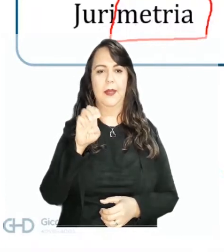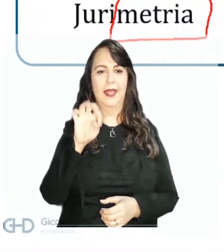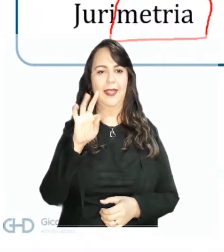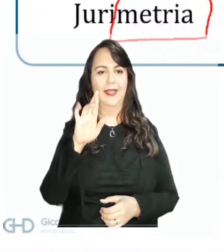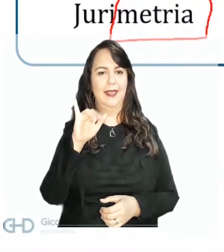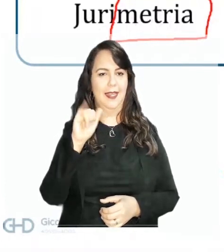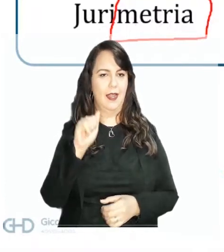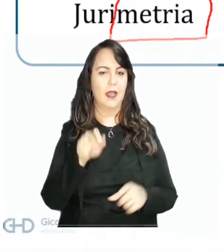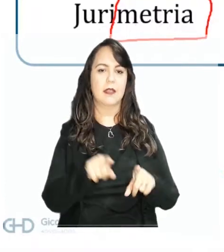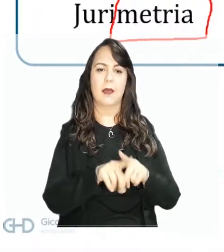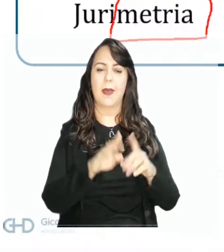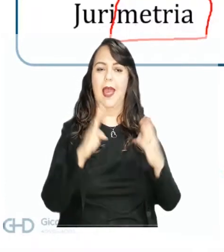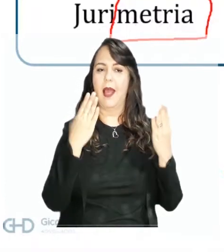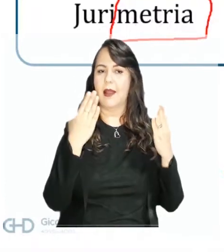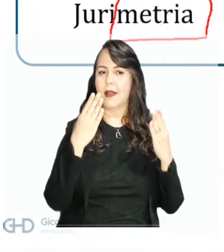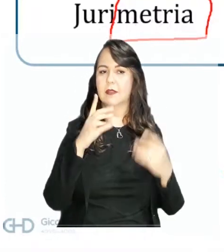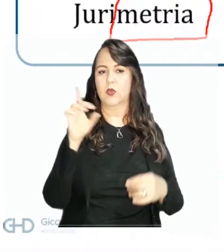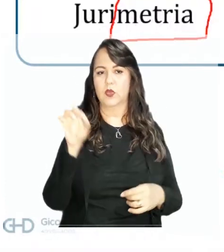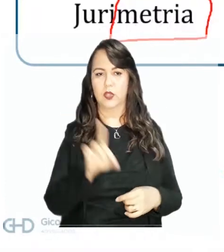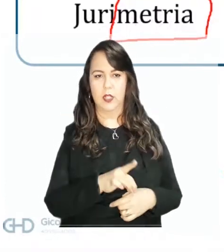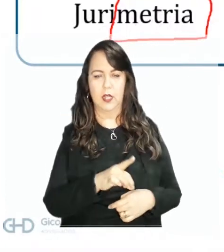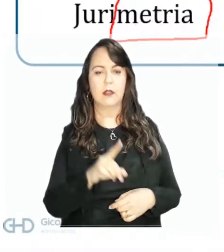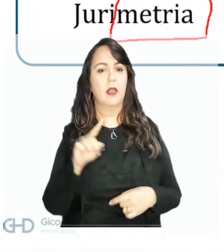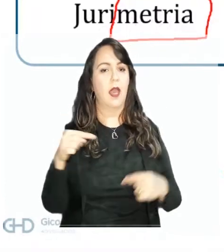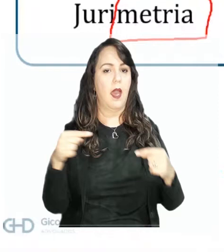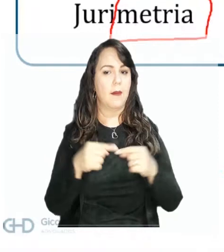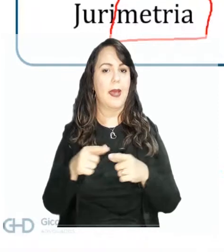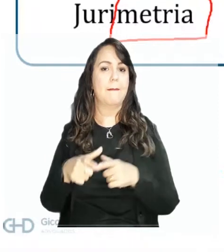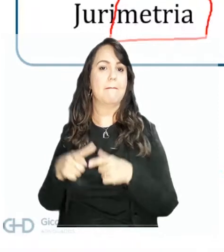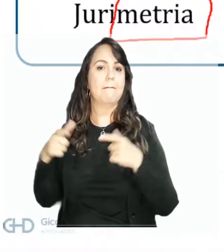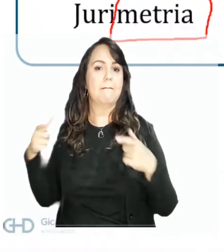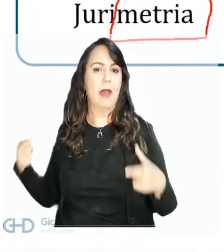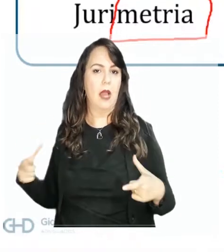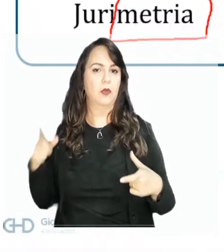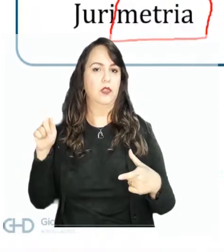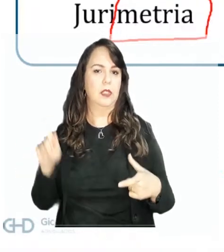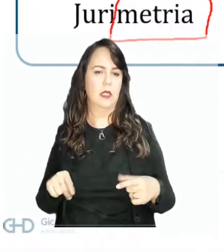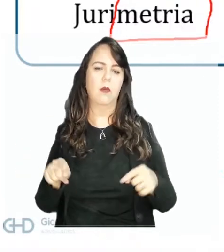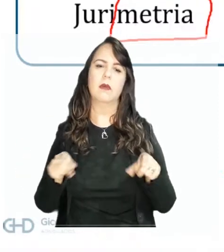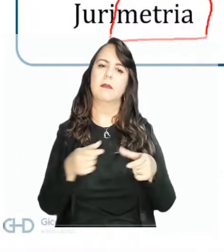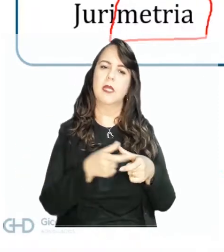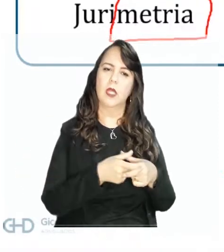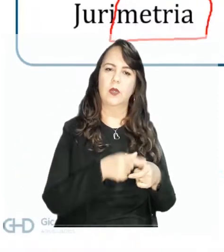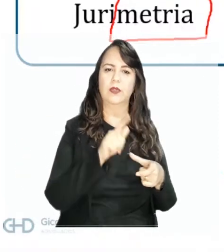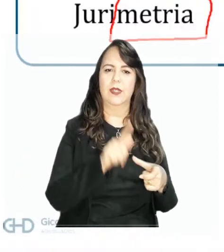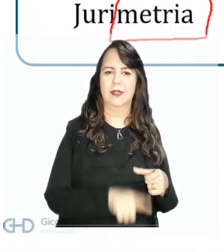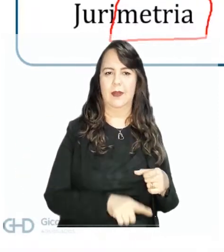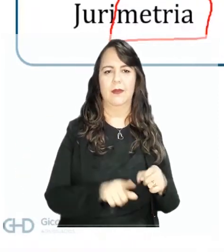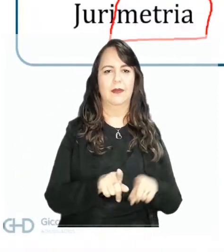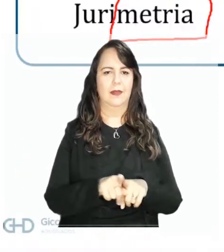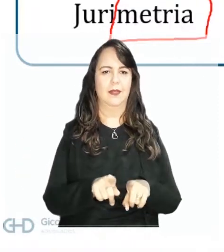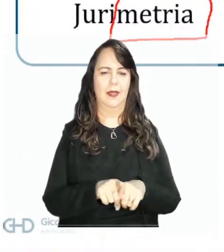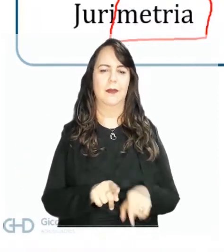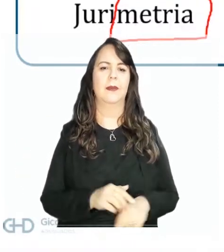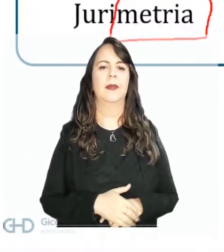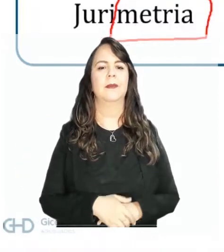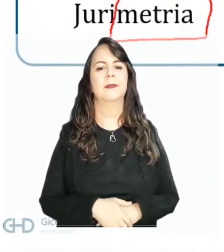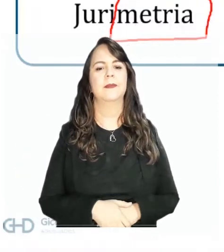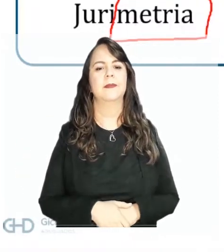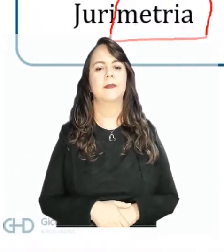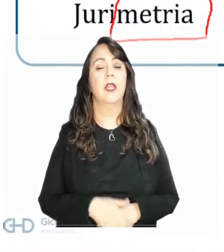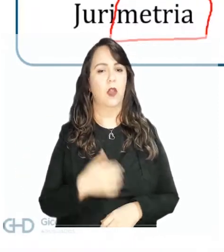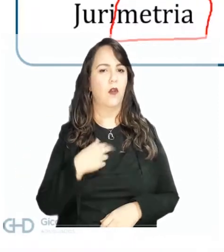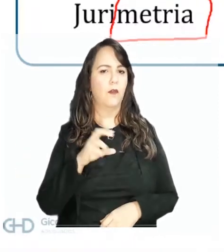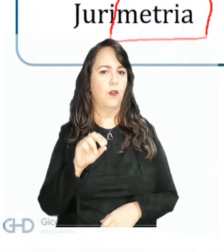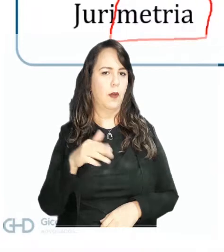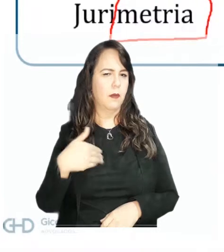a macrogestão quanto para a microgestão. Né? E eu vou voltar um pouco a essa questão mais para frente. Agora, e o que